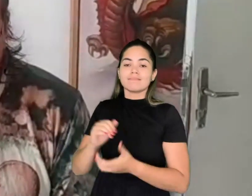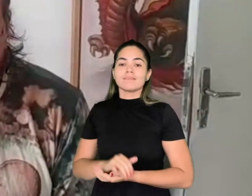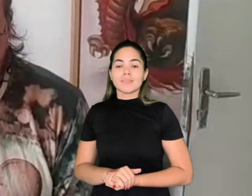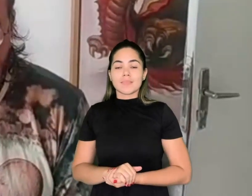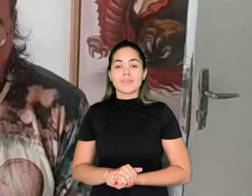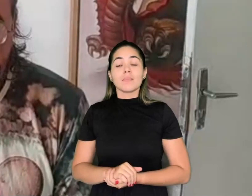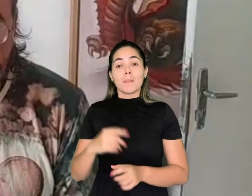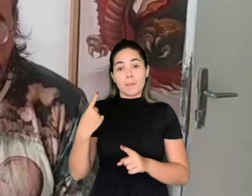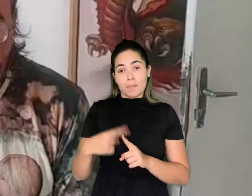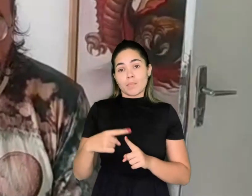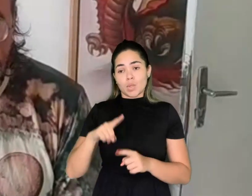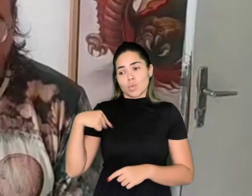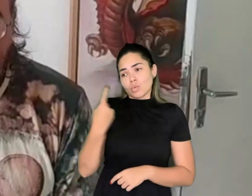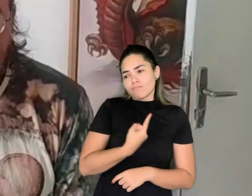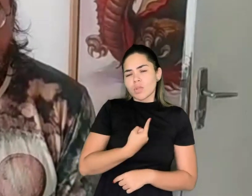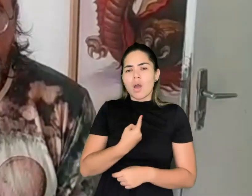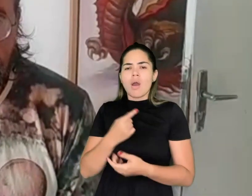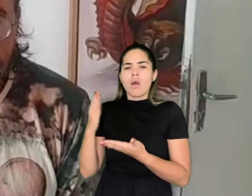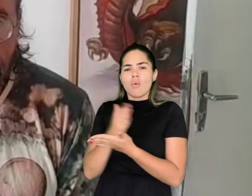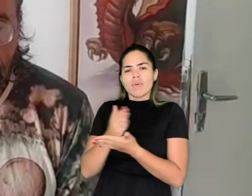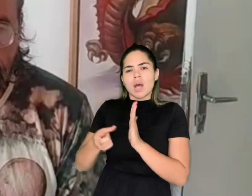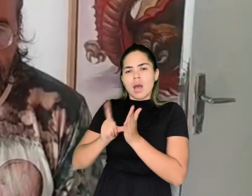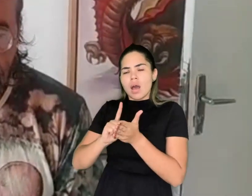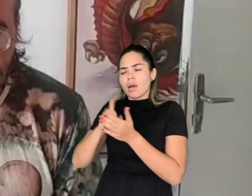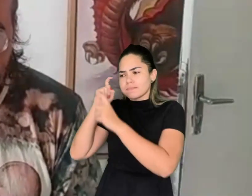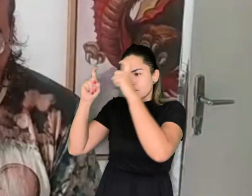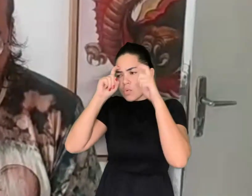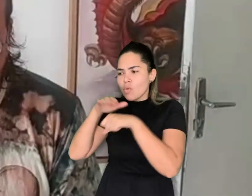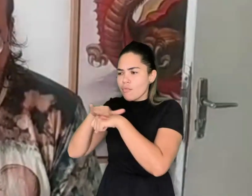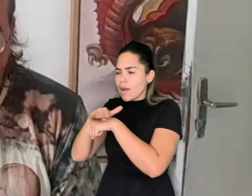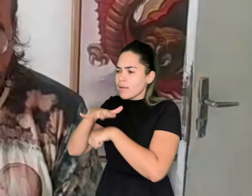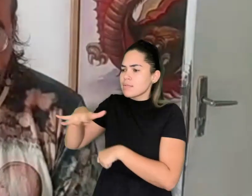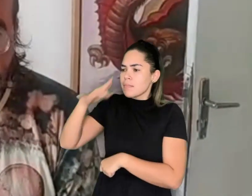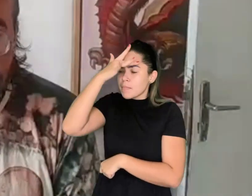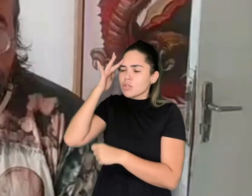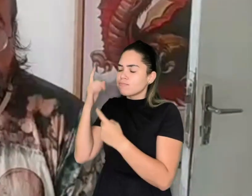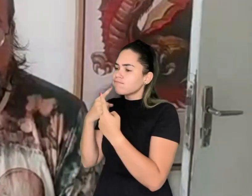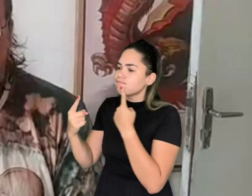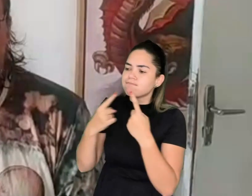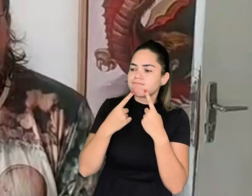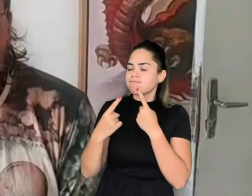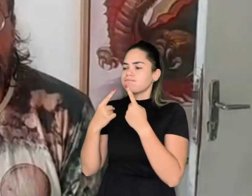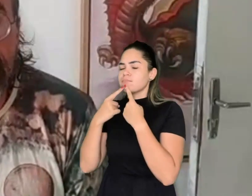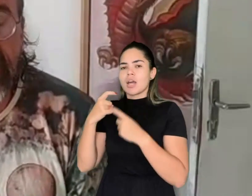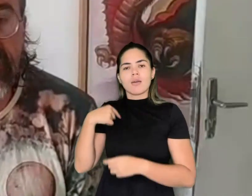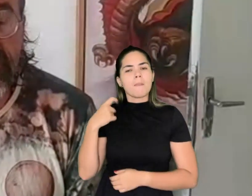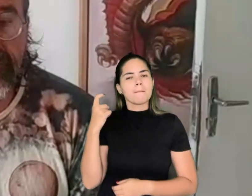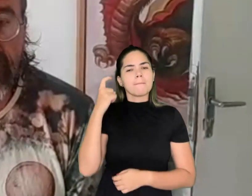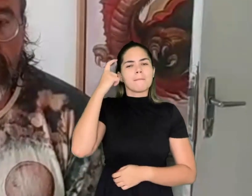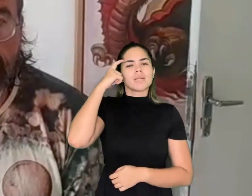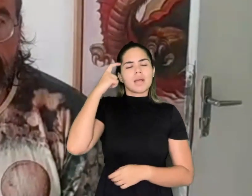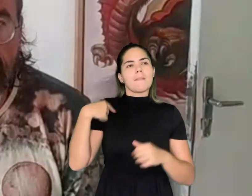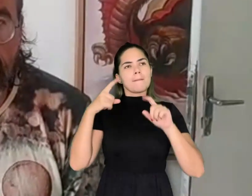porque nós estávamos dialogando com algumas pessoas lá do centro, né, Herbert Souza, e eu pensei